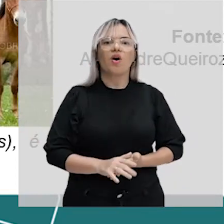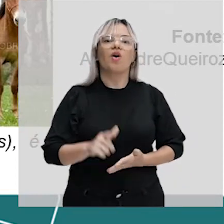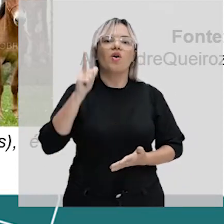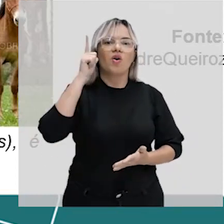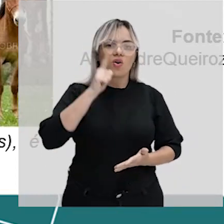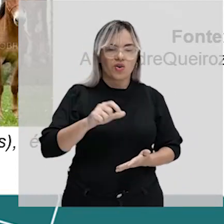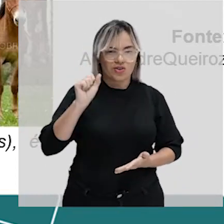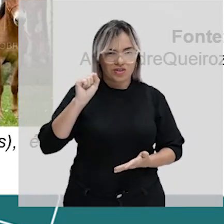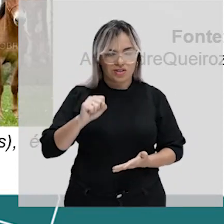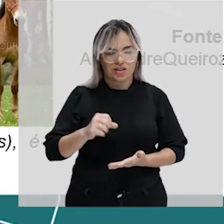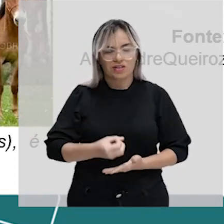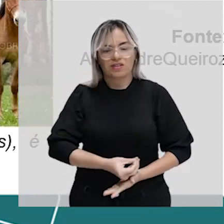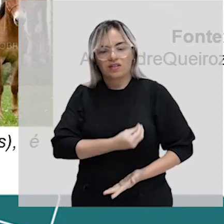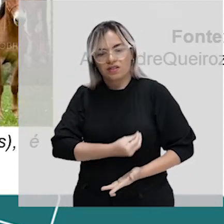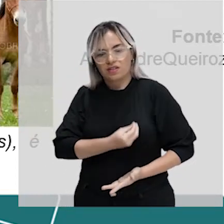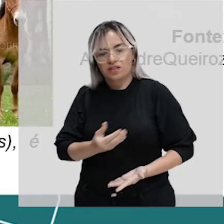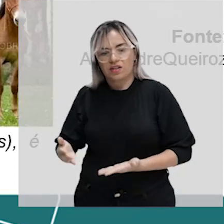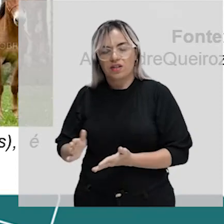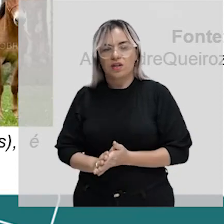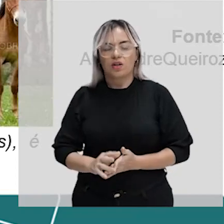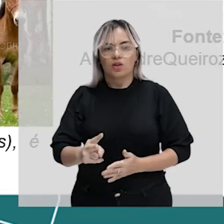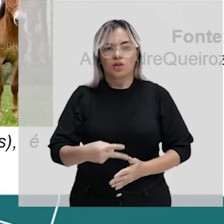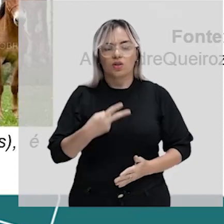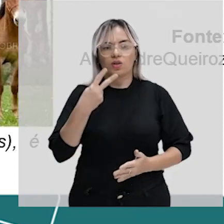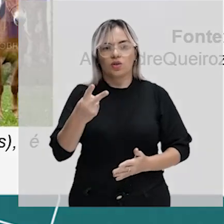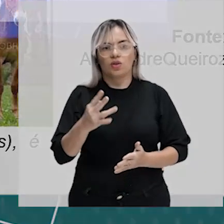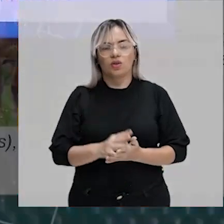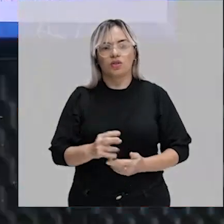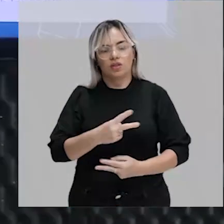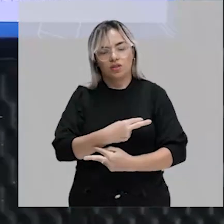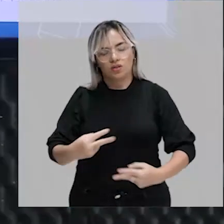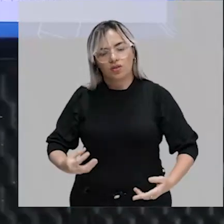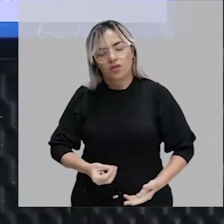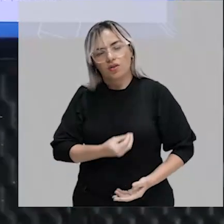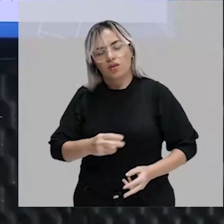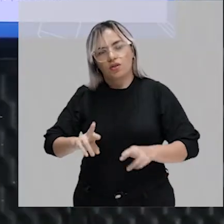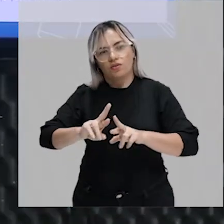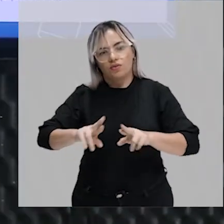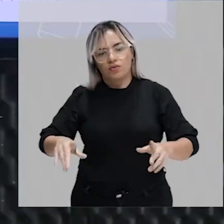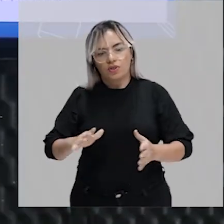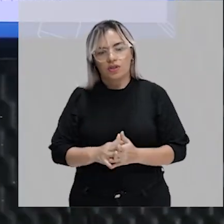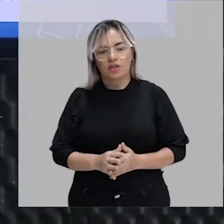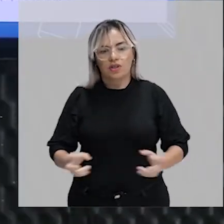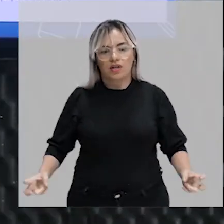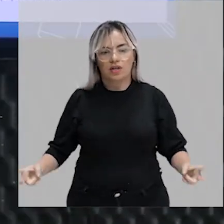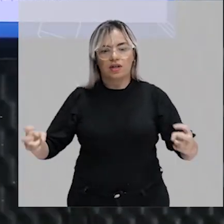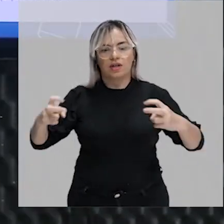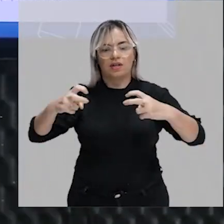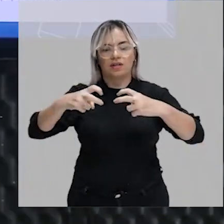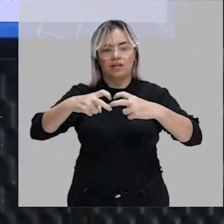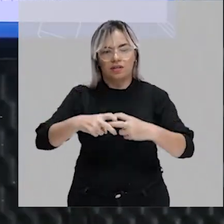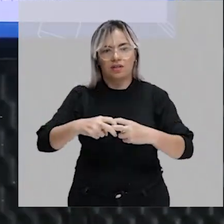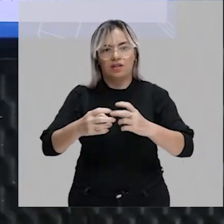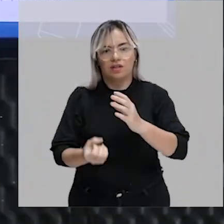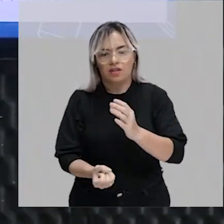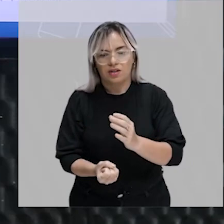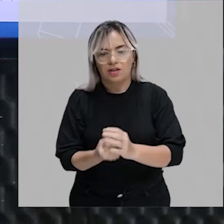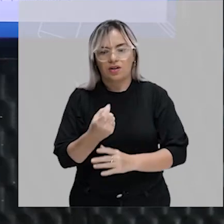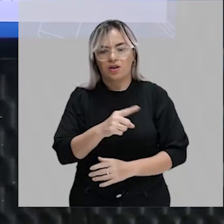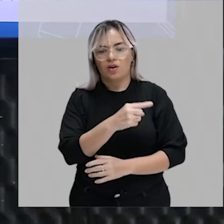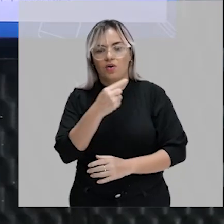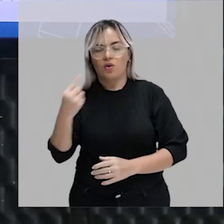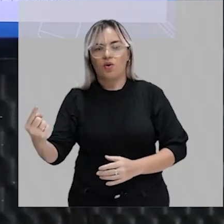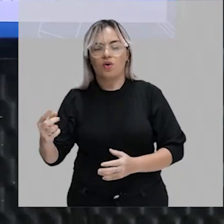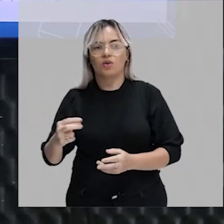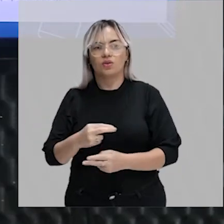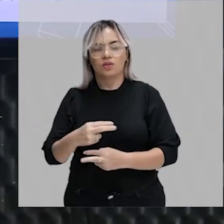acasalaram e geraram um híbrido. Esse híbrido, ele se desenvolve. Beleza, se desenvolveu, pois tá bom. Aí a mãe natureza